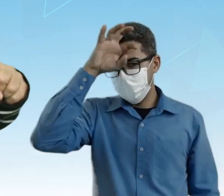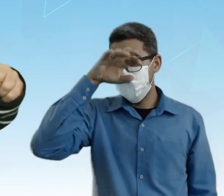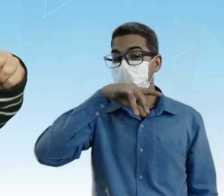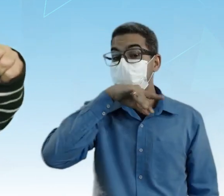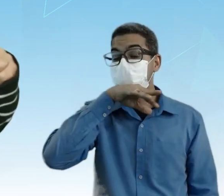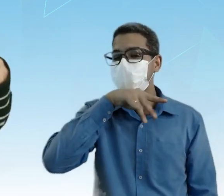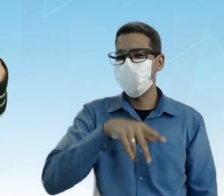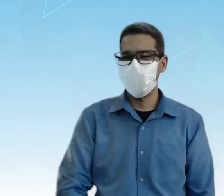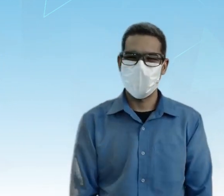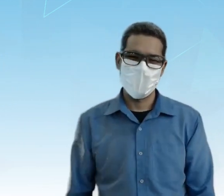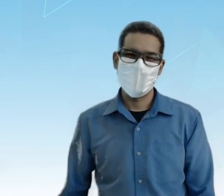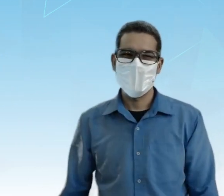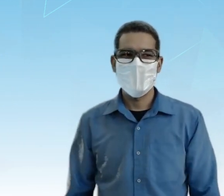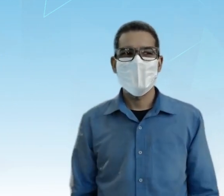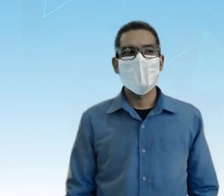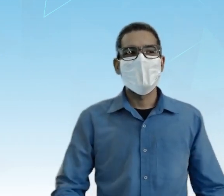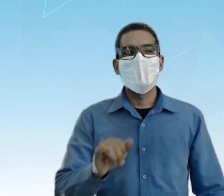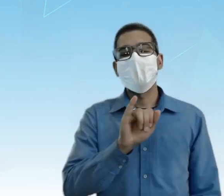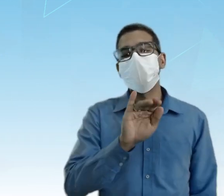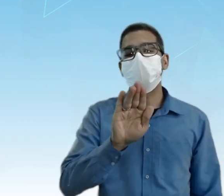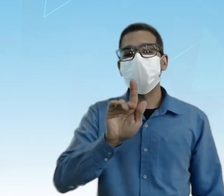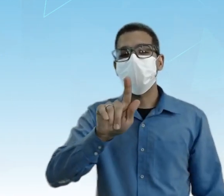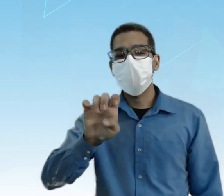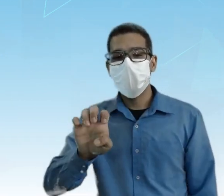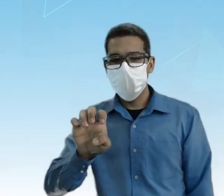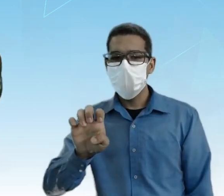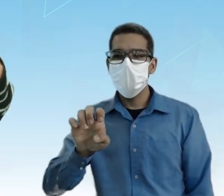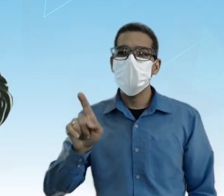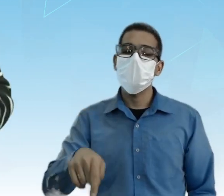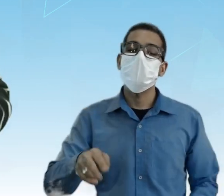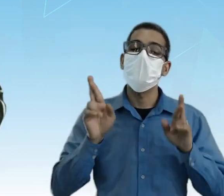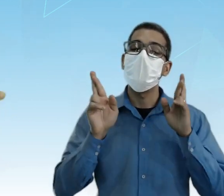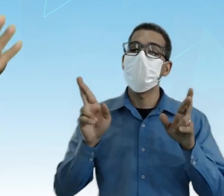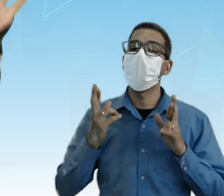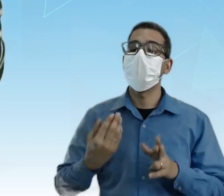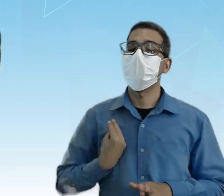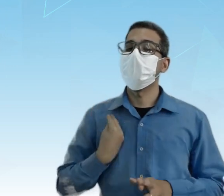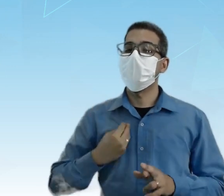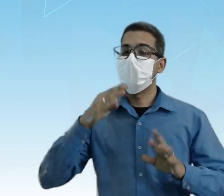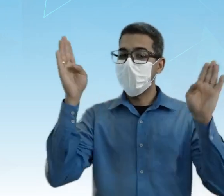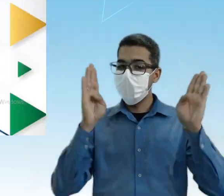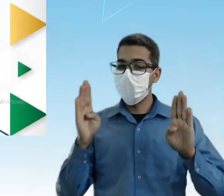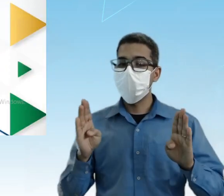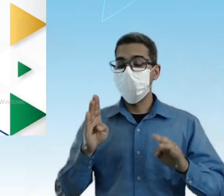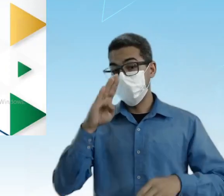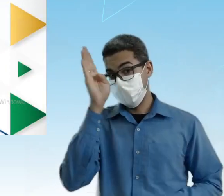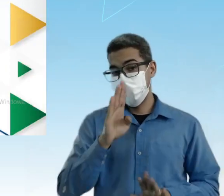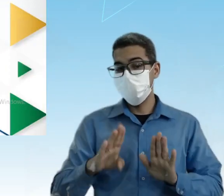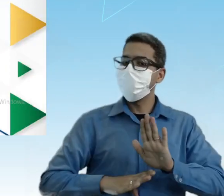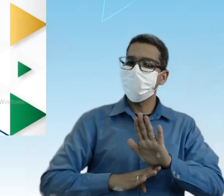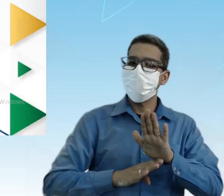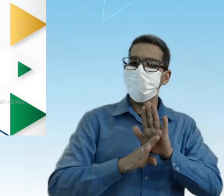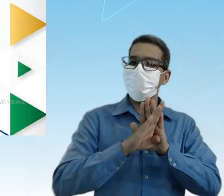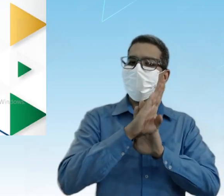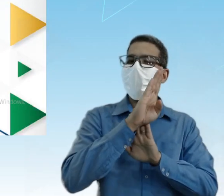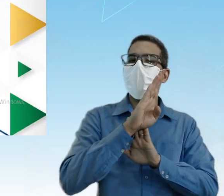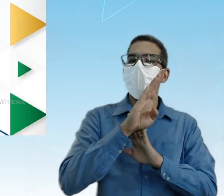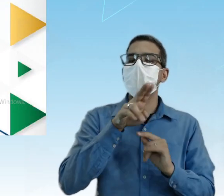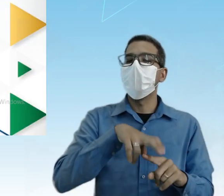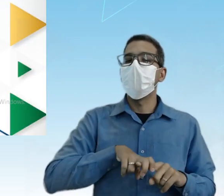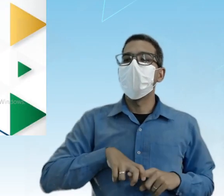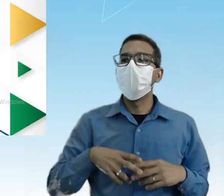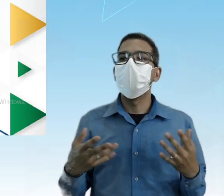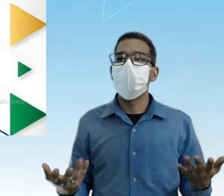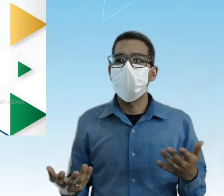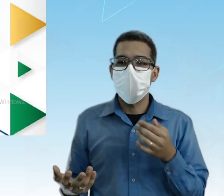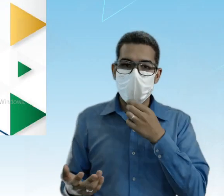IBGE. A expectativa de vida dos brasileiros está crescendo a cada ano, graças a Deus. Fator resultante de quê, meus